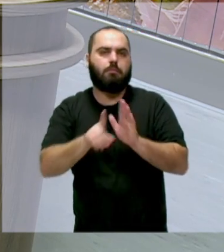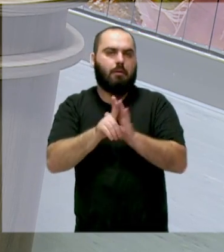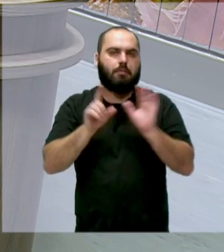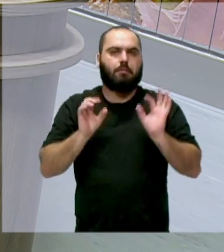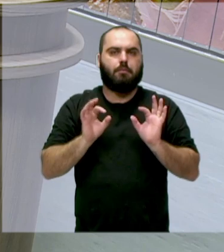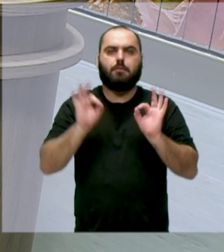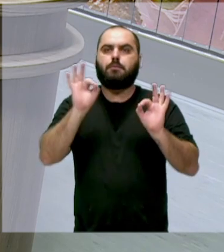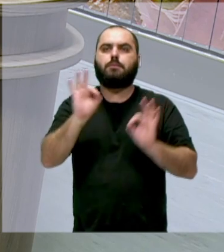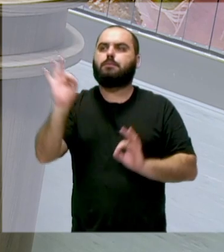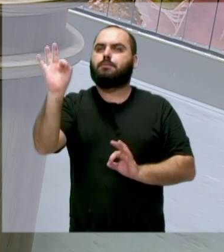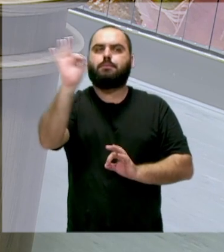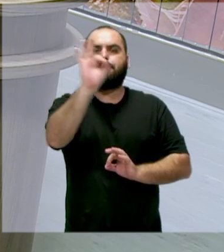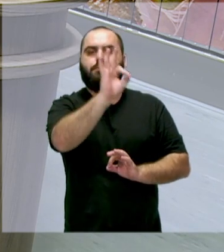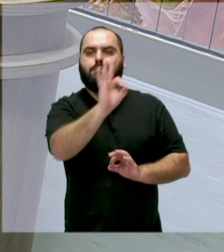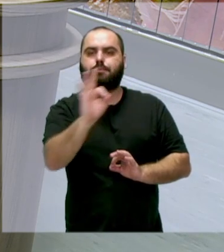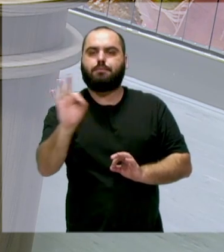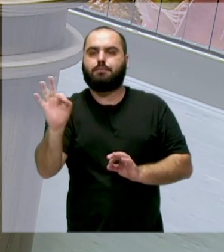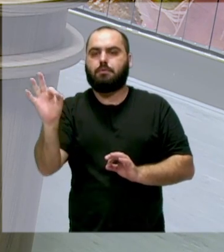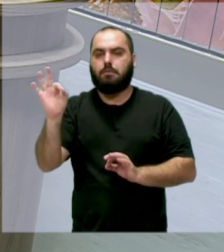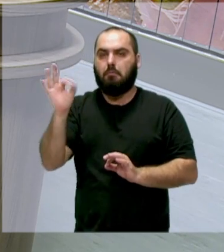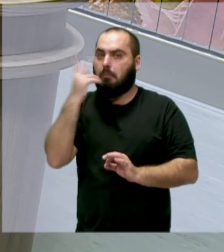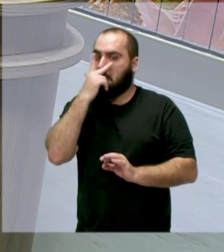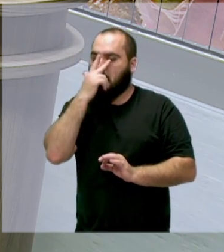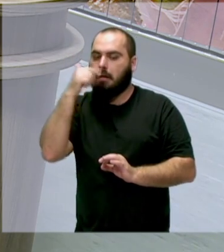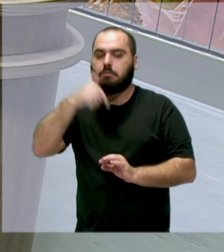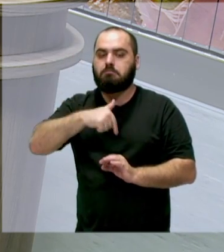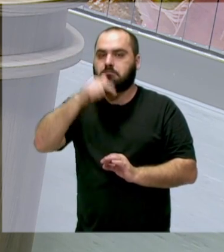até uma ação, acho que no Brasil,